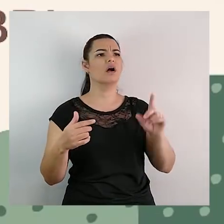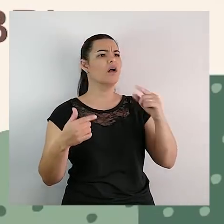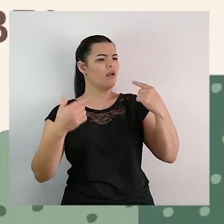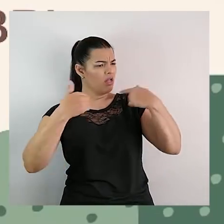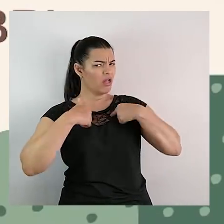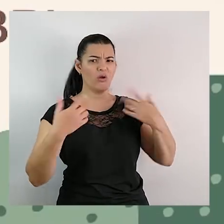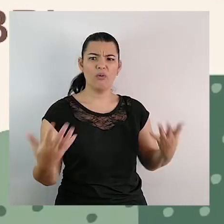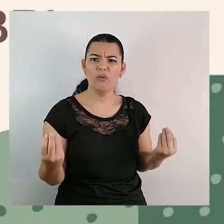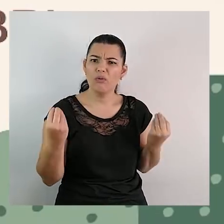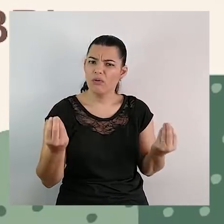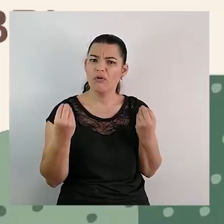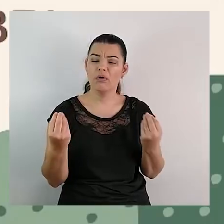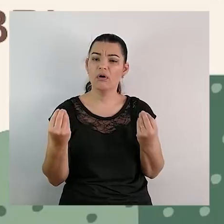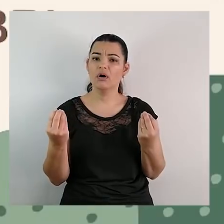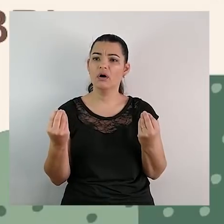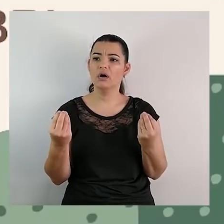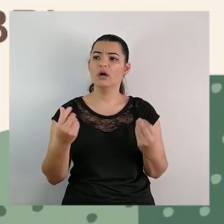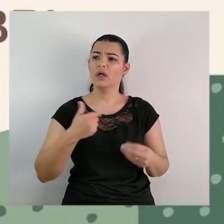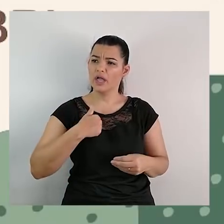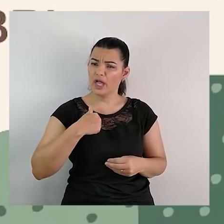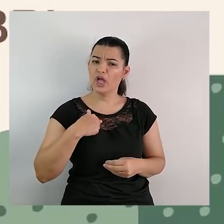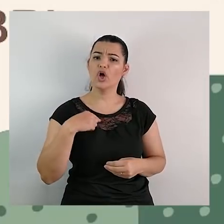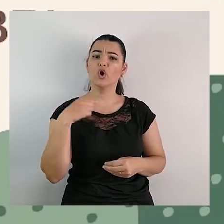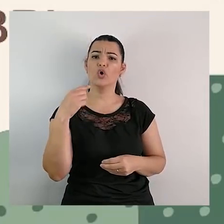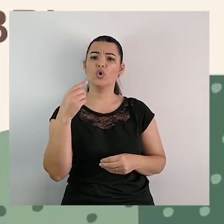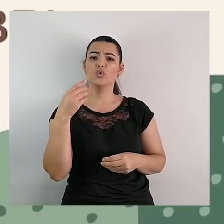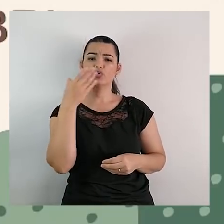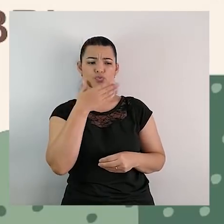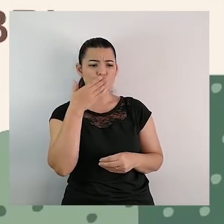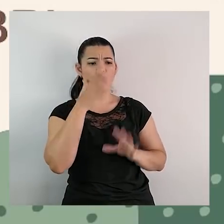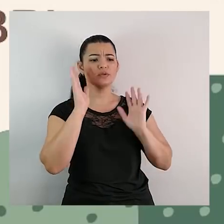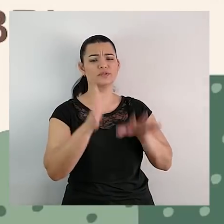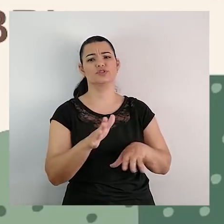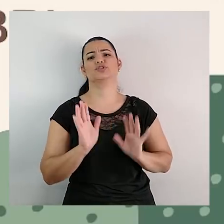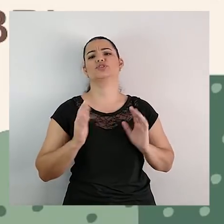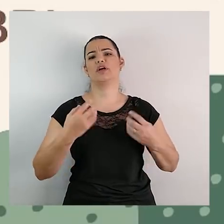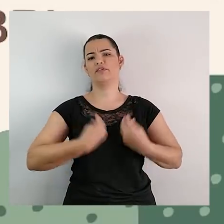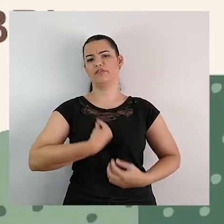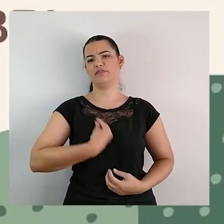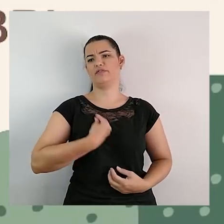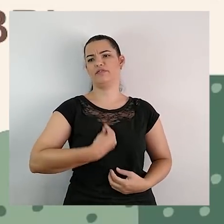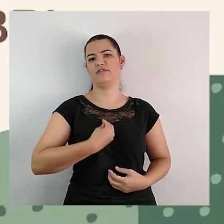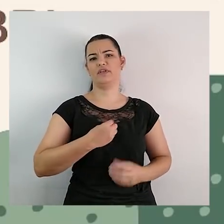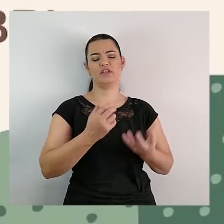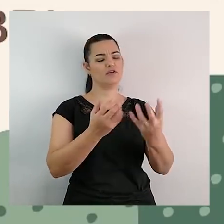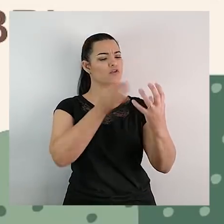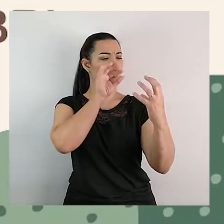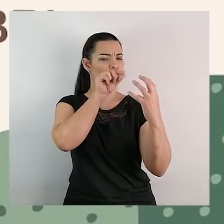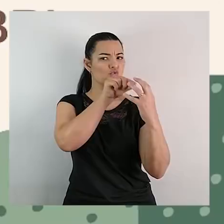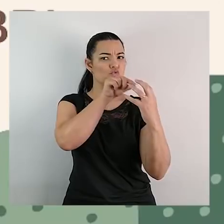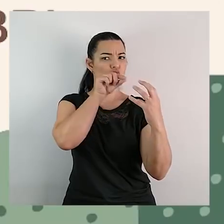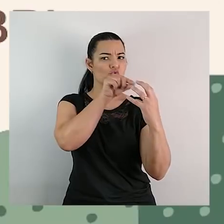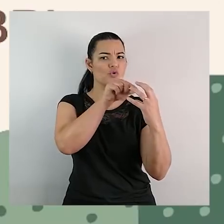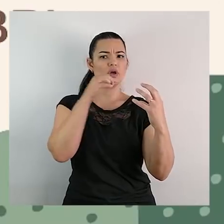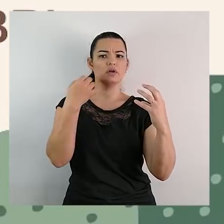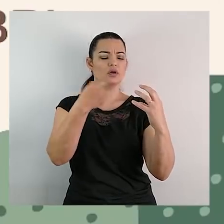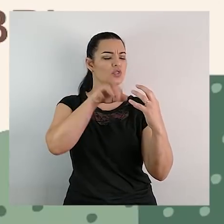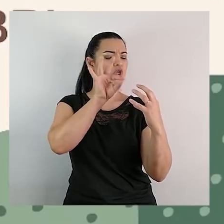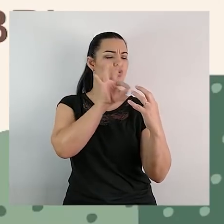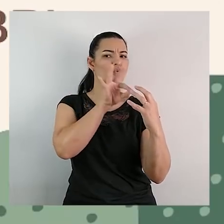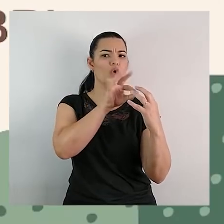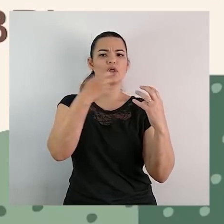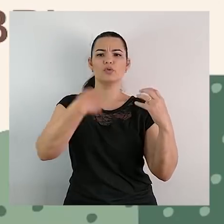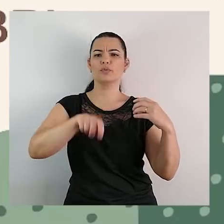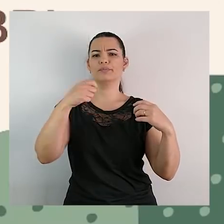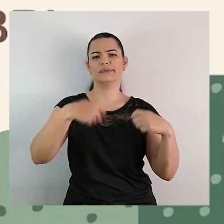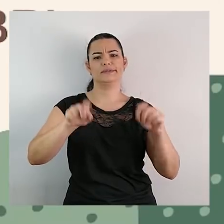não perco a cabeça por um grão de açúcar. Opa! Zuniu o mosquito. A dica